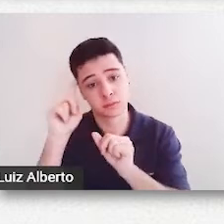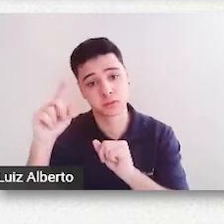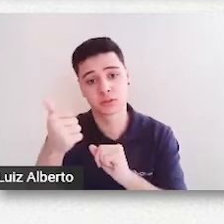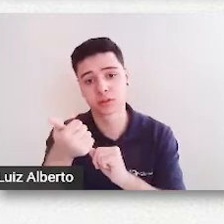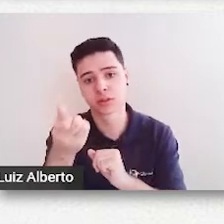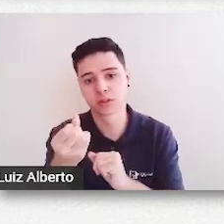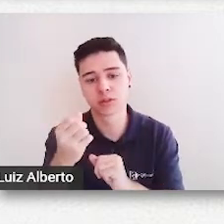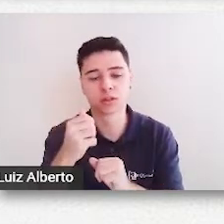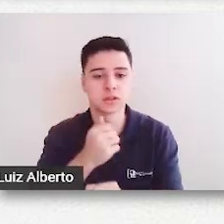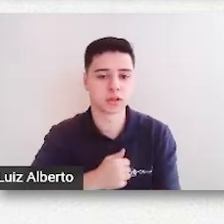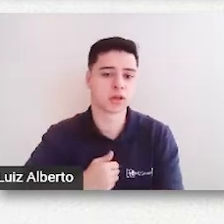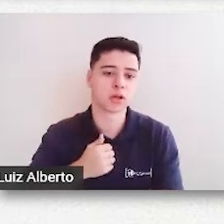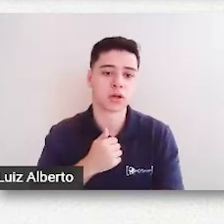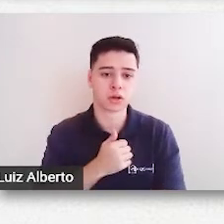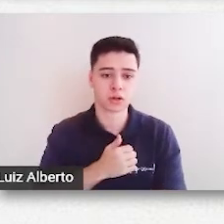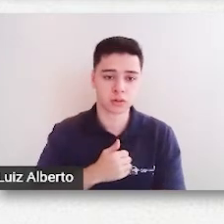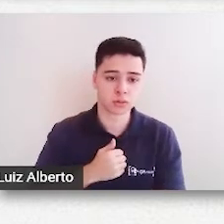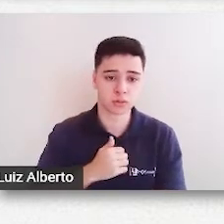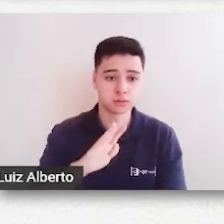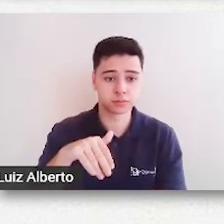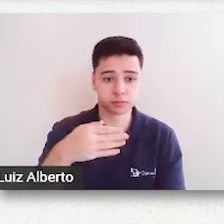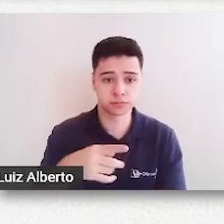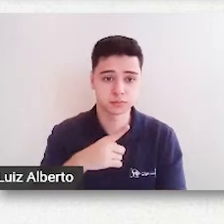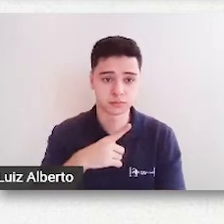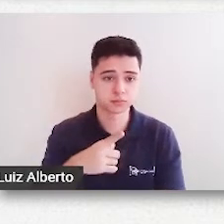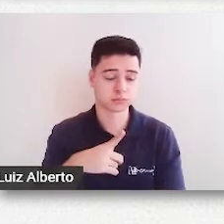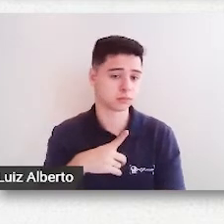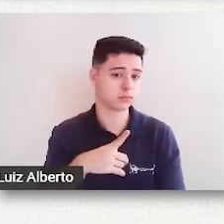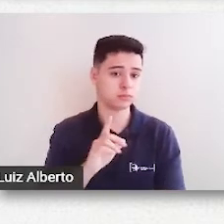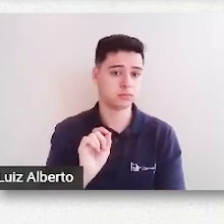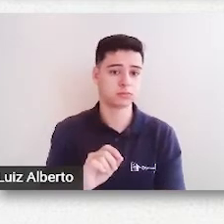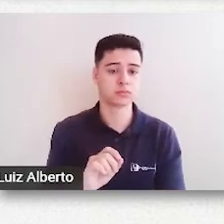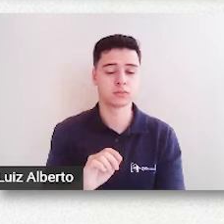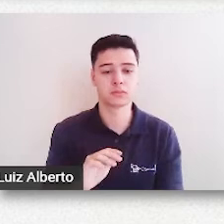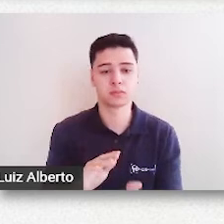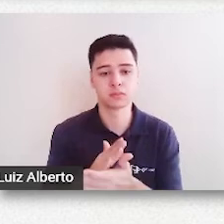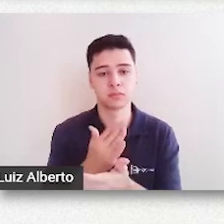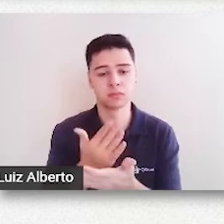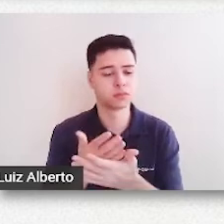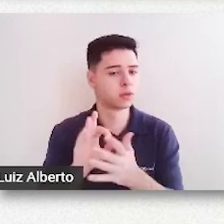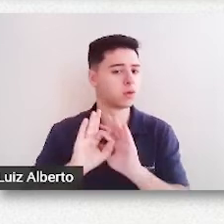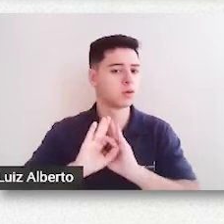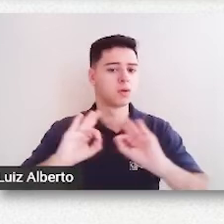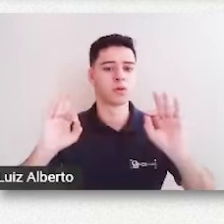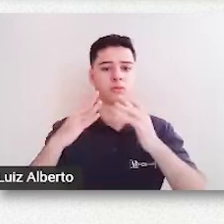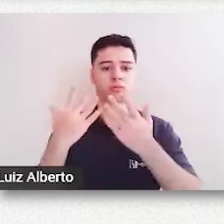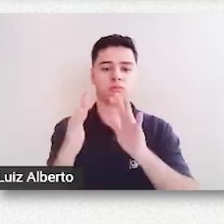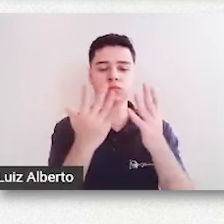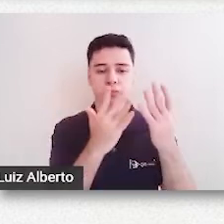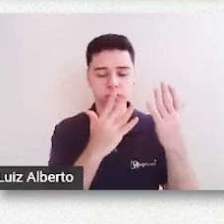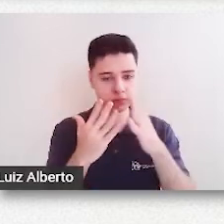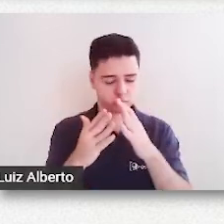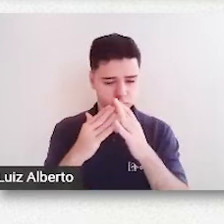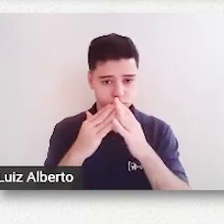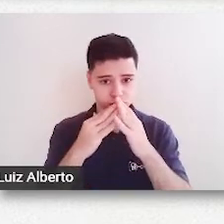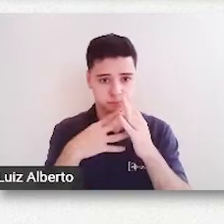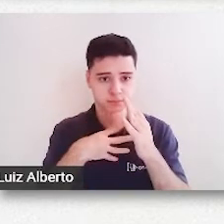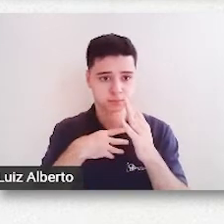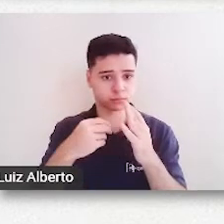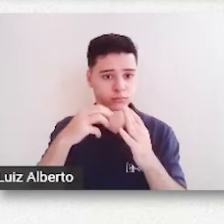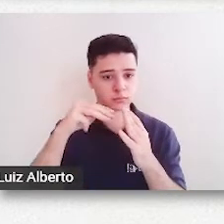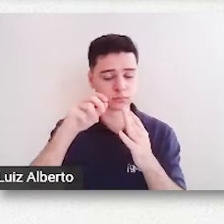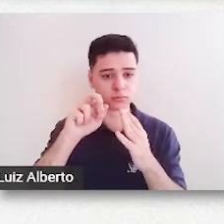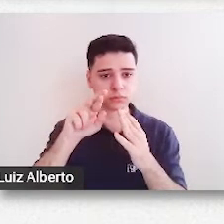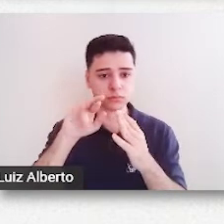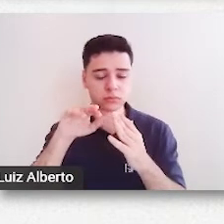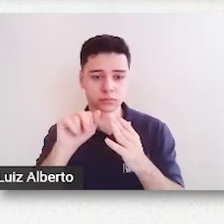né, que teria relação aí com a triunfal, né, Assunção da filha Maria, mas depois aí passa por